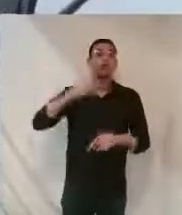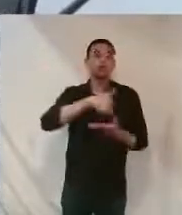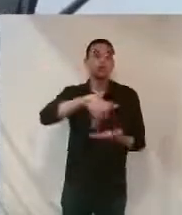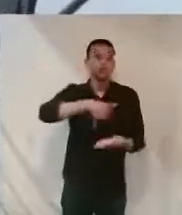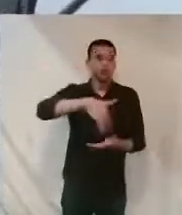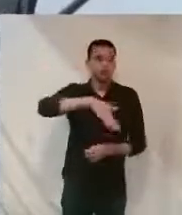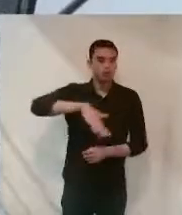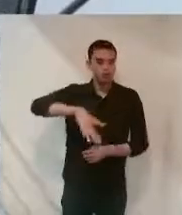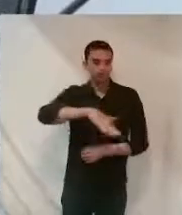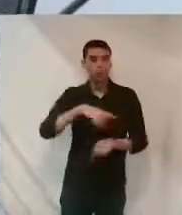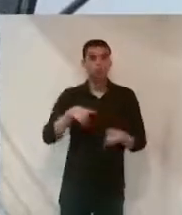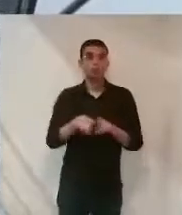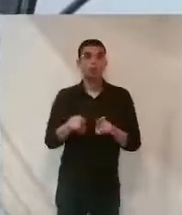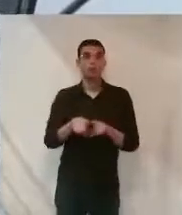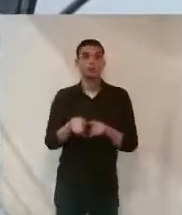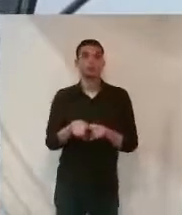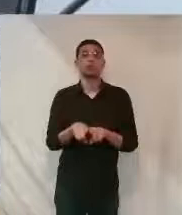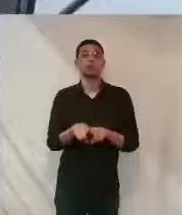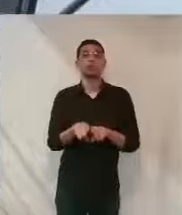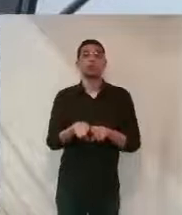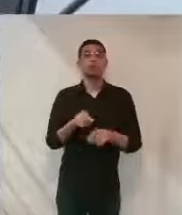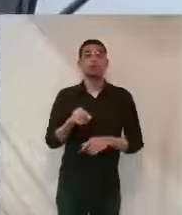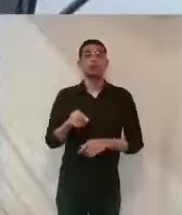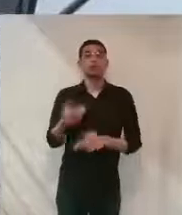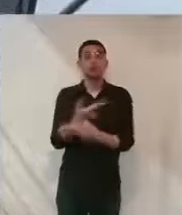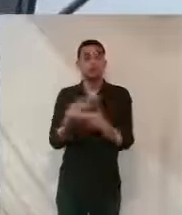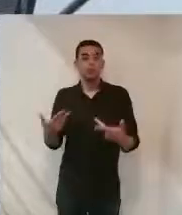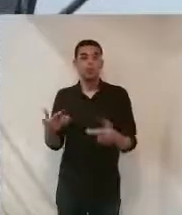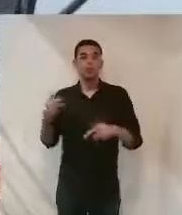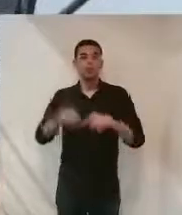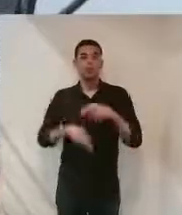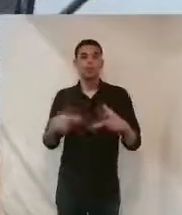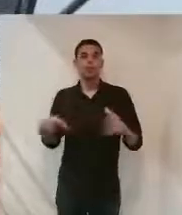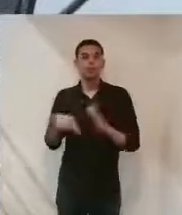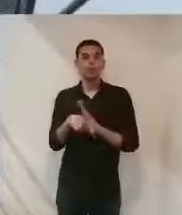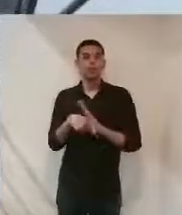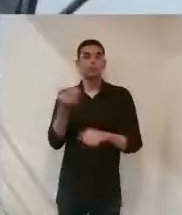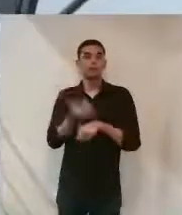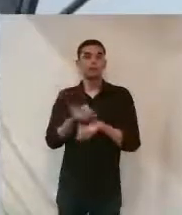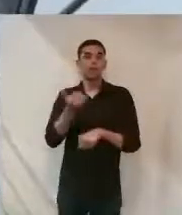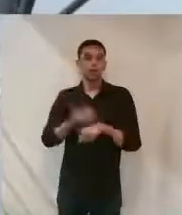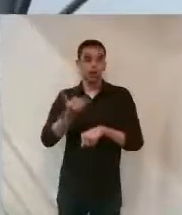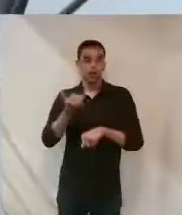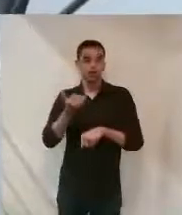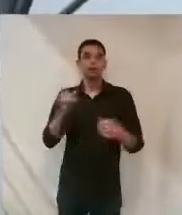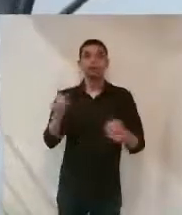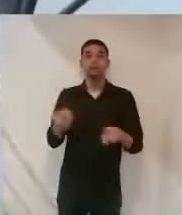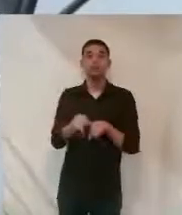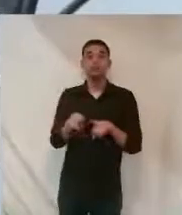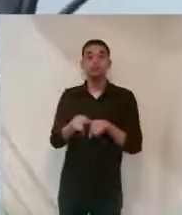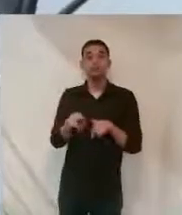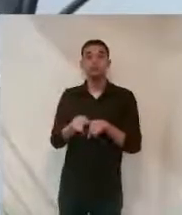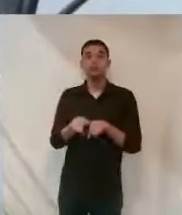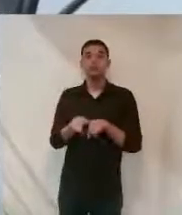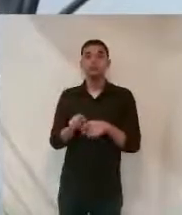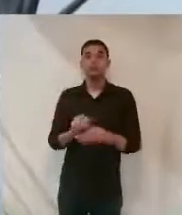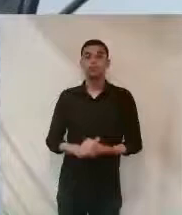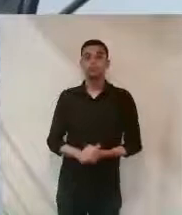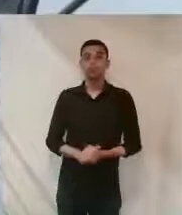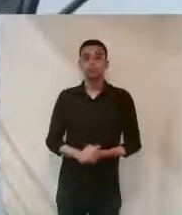termo de compromisso para as embalagens de aço, e aí uma nova sequência de acordos setoriais com baterias de chumbo